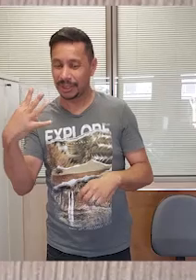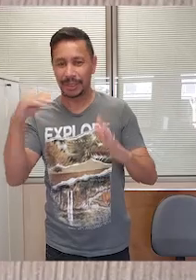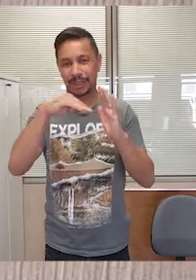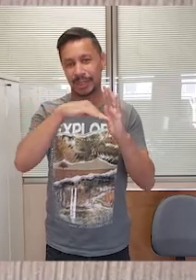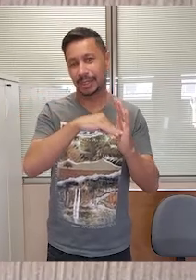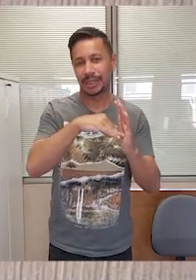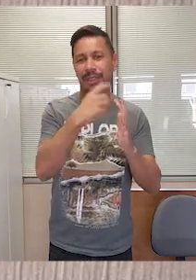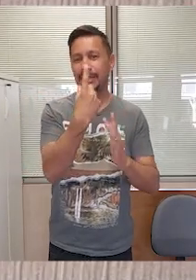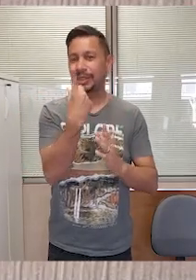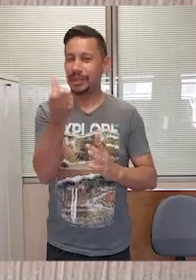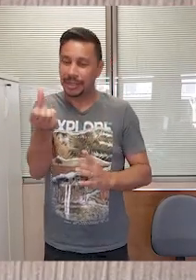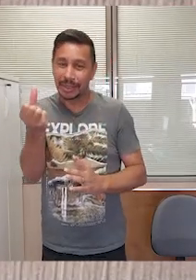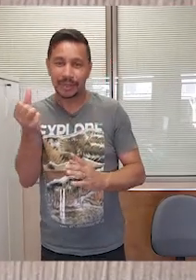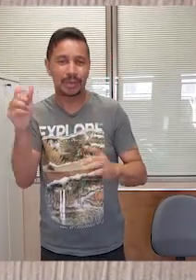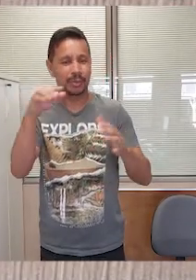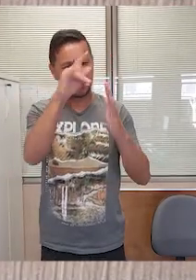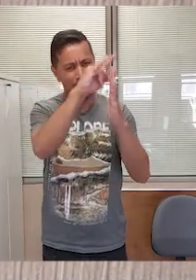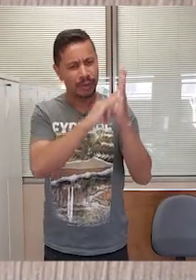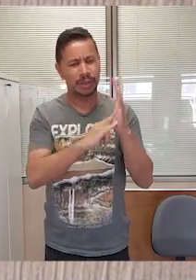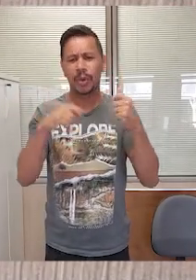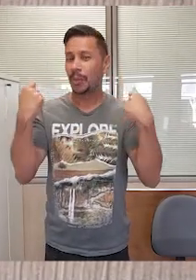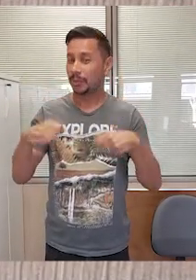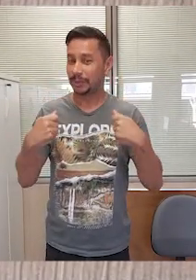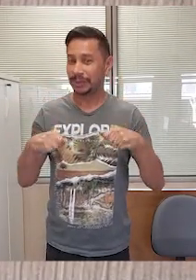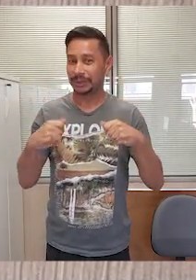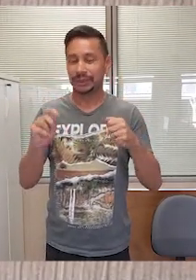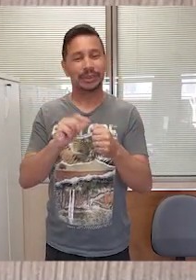dia 11 de setembro pelo espaço